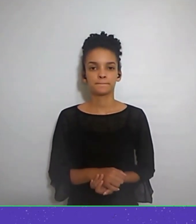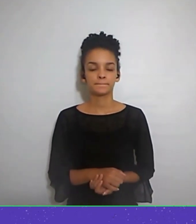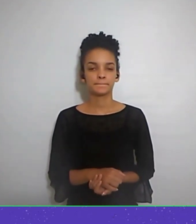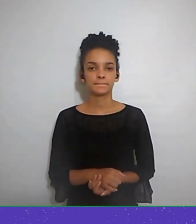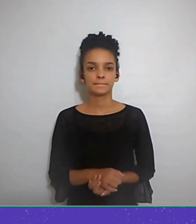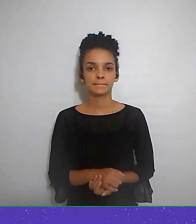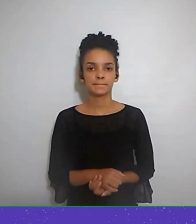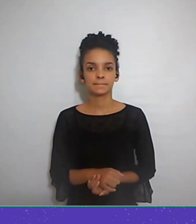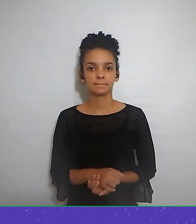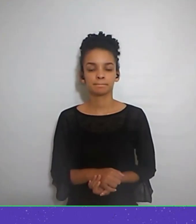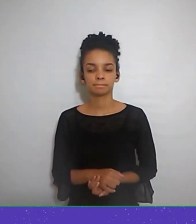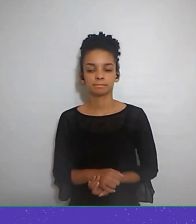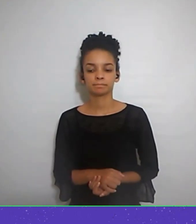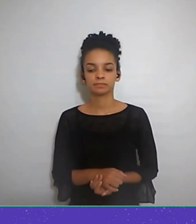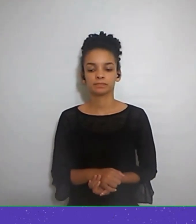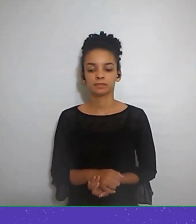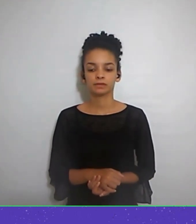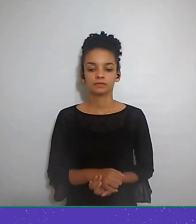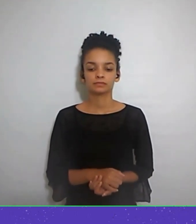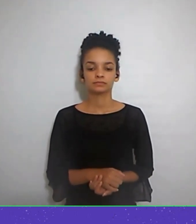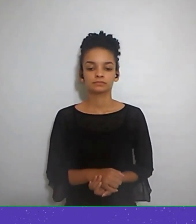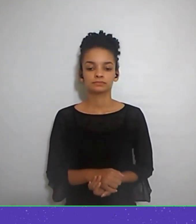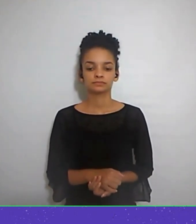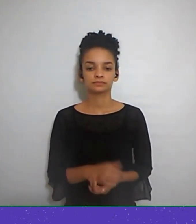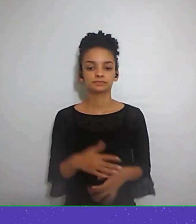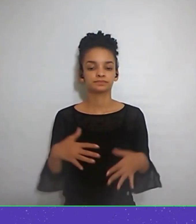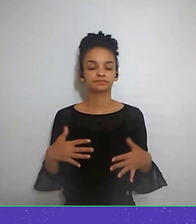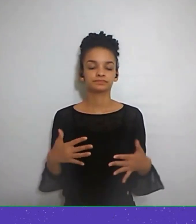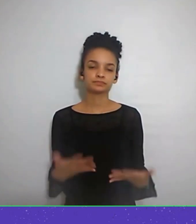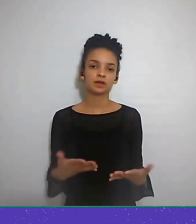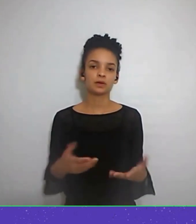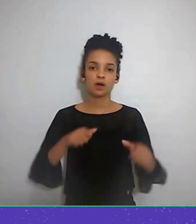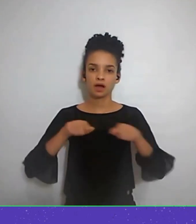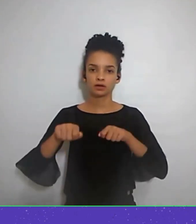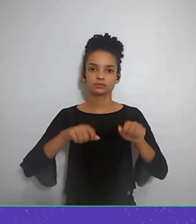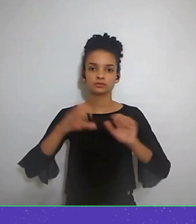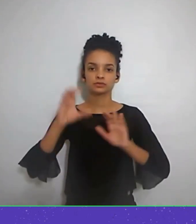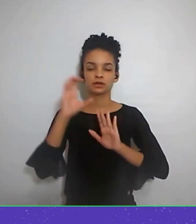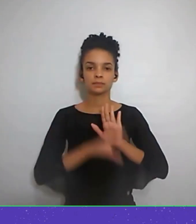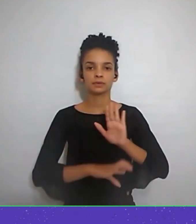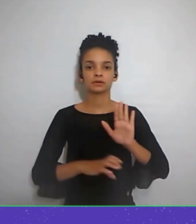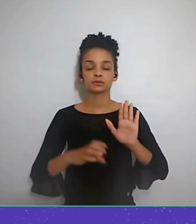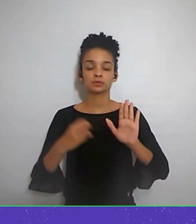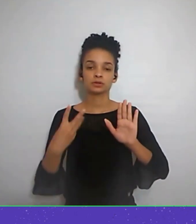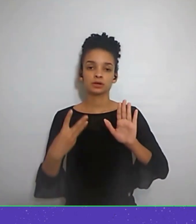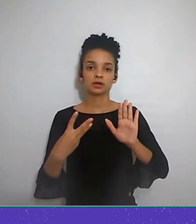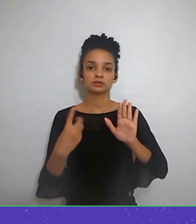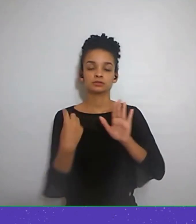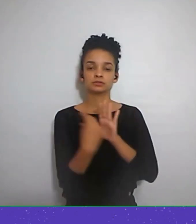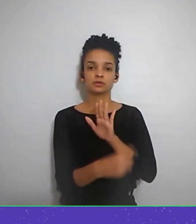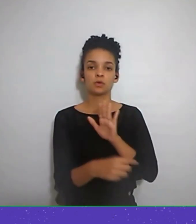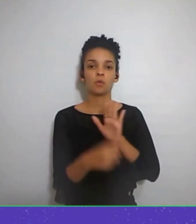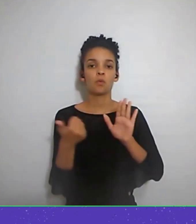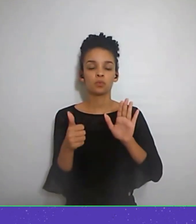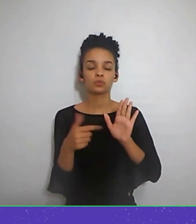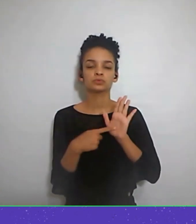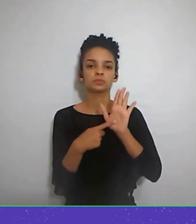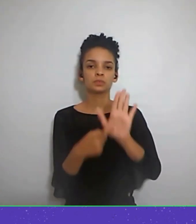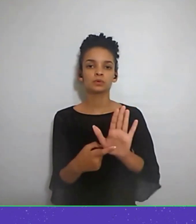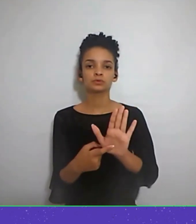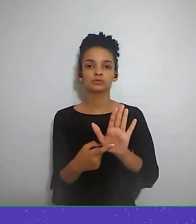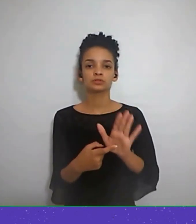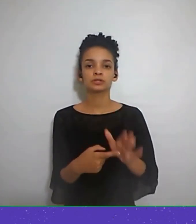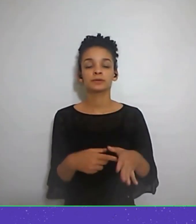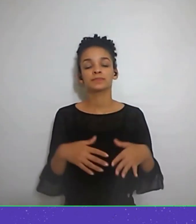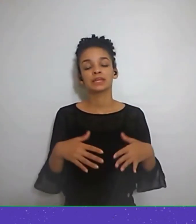e ele foi, em Atos capítulo 11, versículo 3, mostra que ele acabou sendo encarcerado.